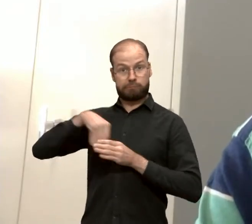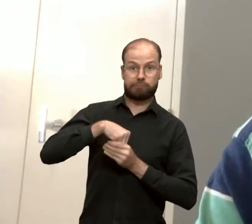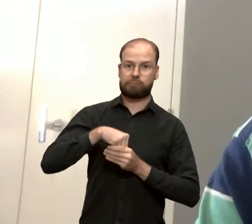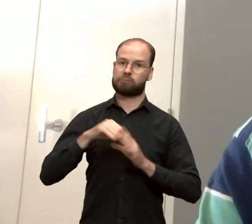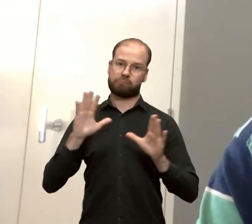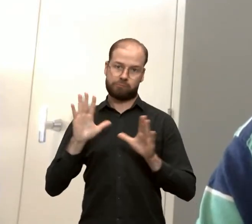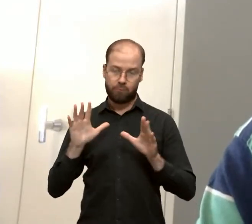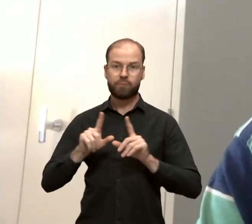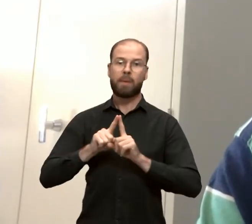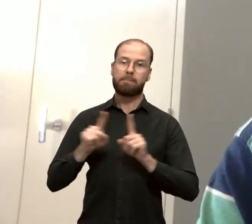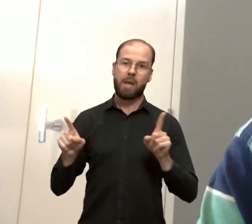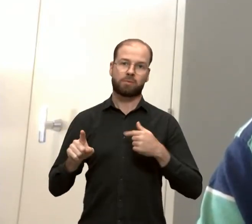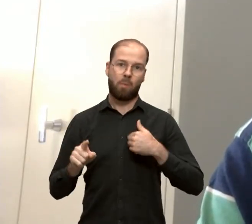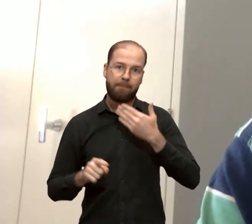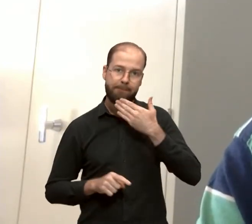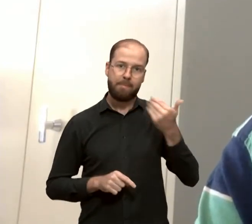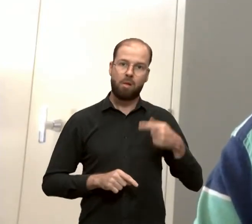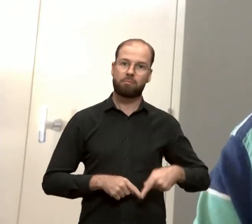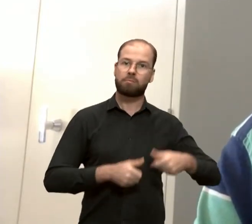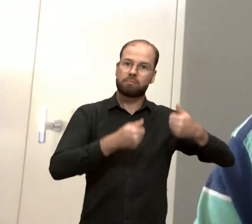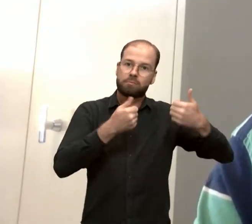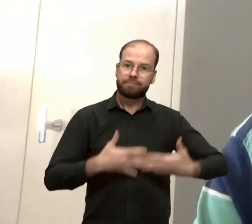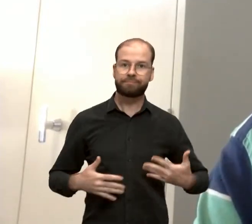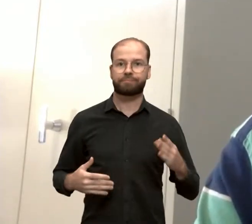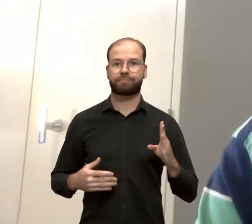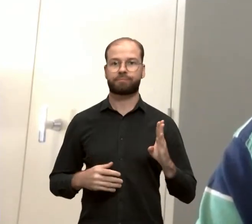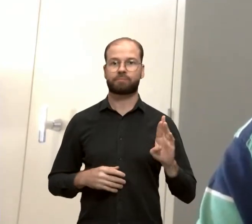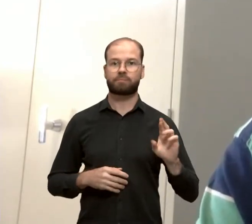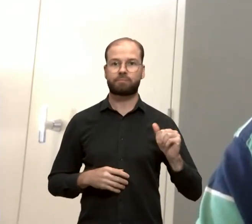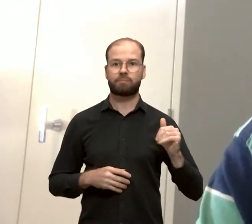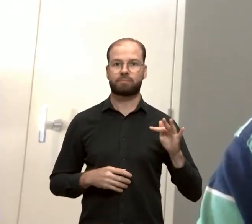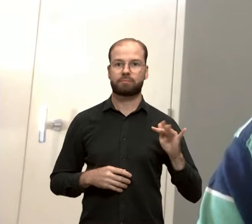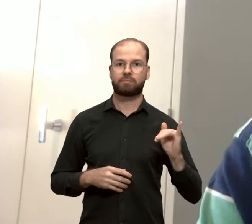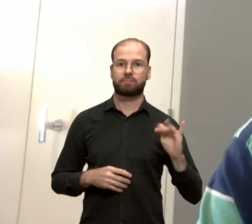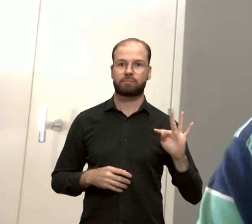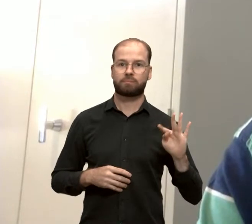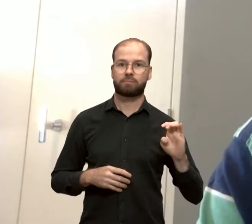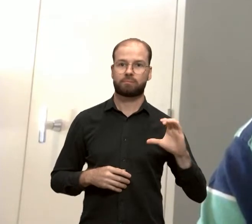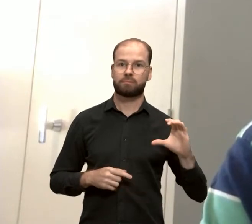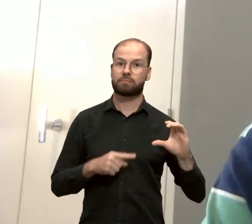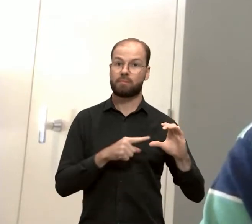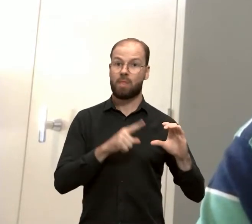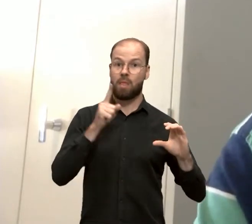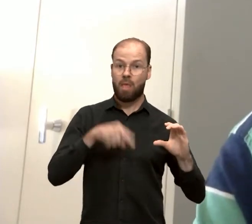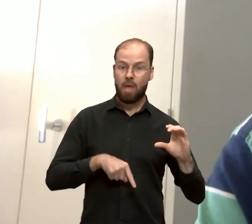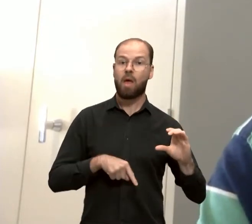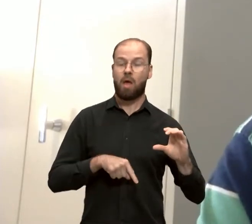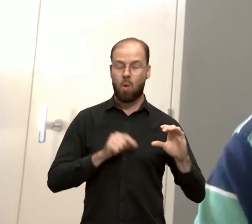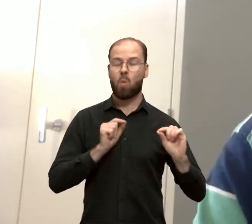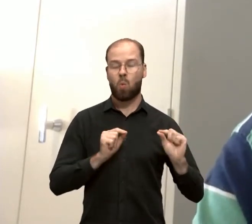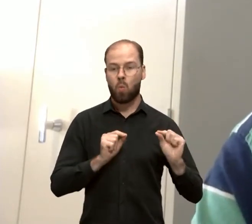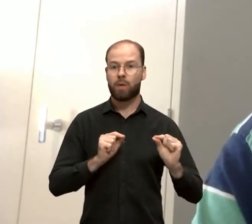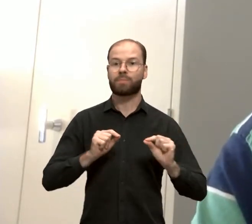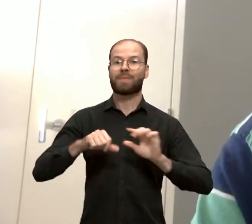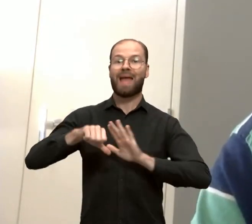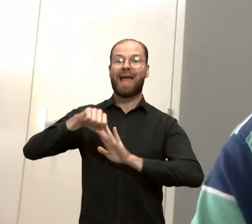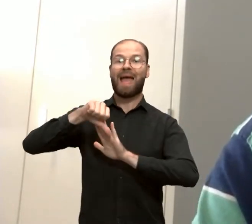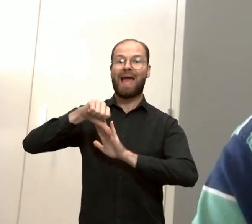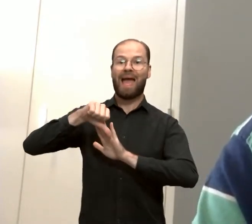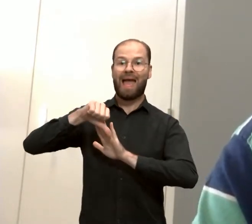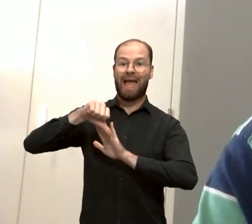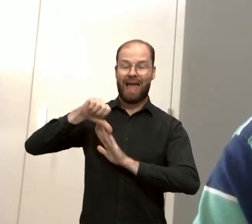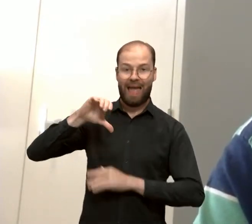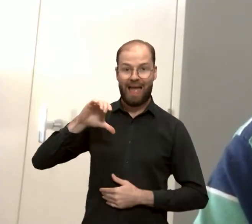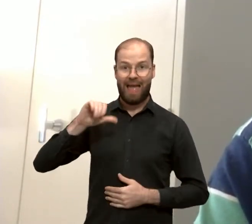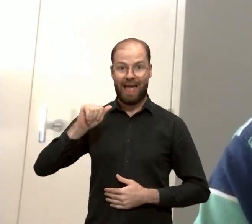eu posso falar melhor do Brafitec. O Brafitec é um programa instituído pela CAPES, que é a Coordenação de